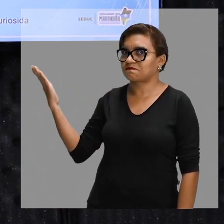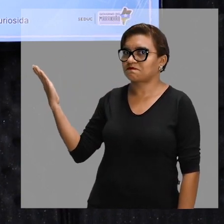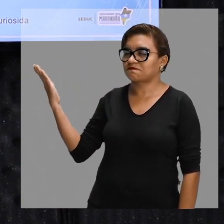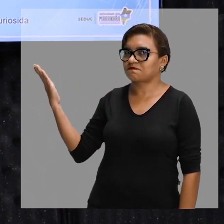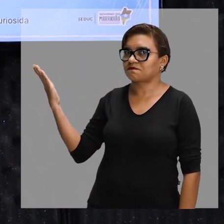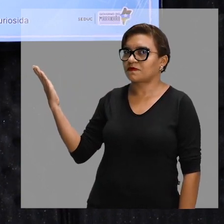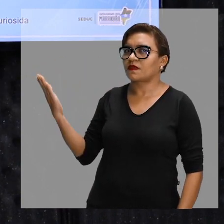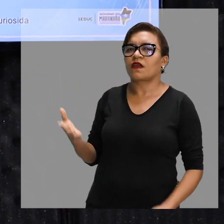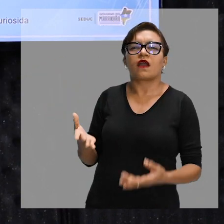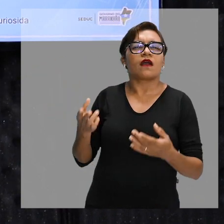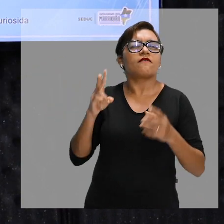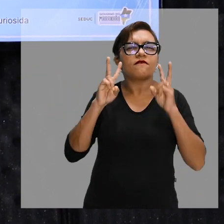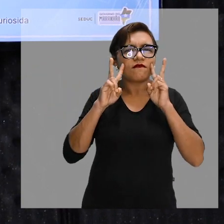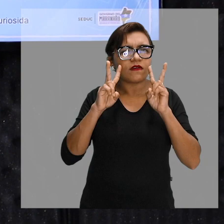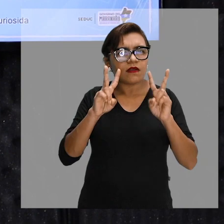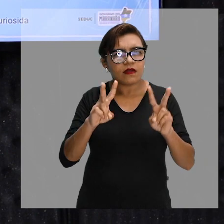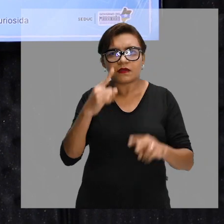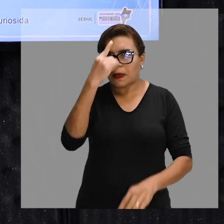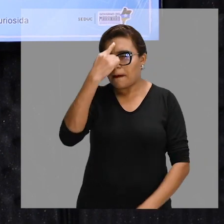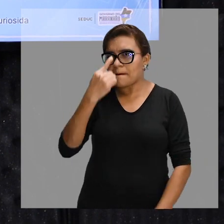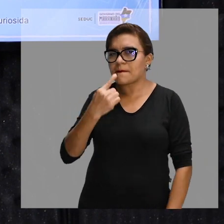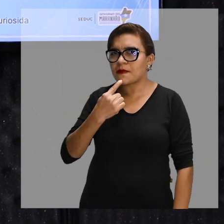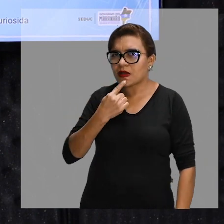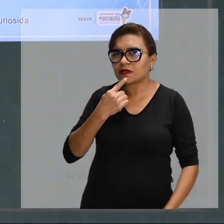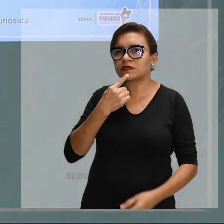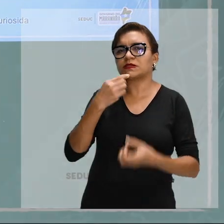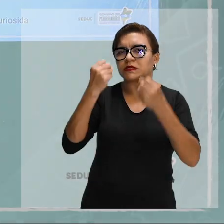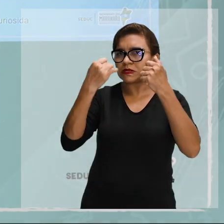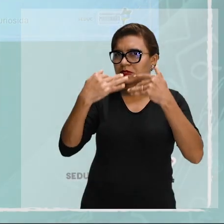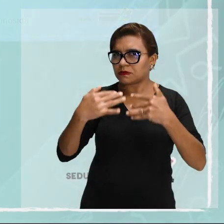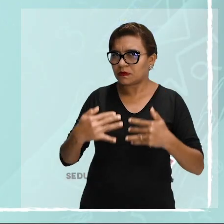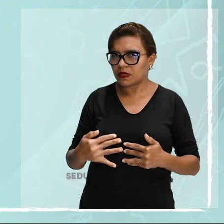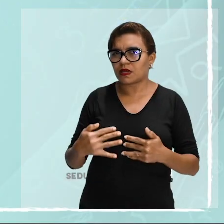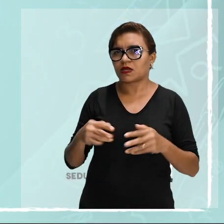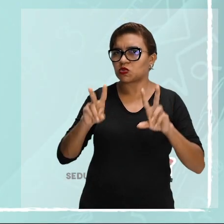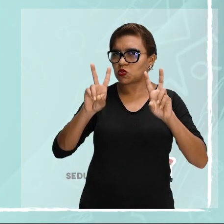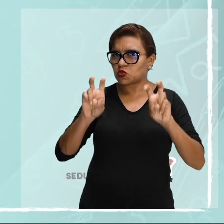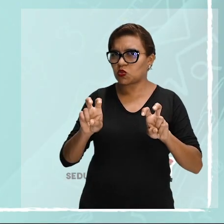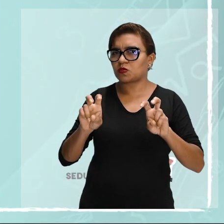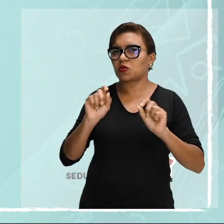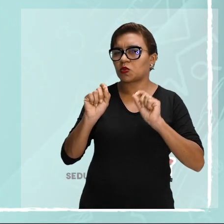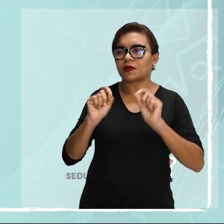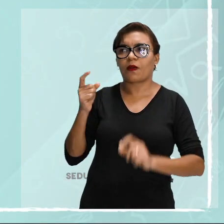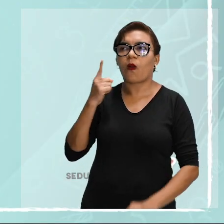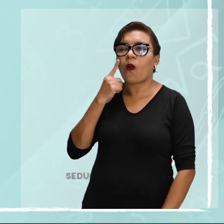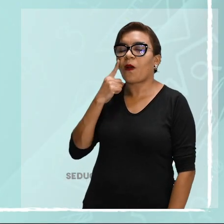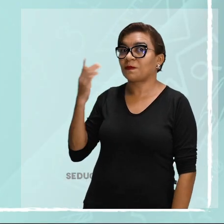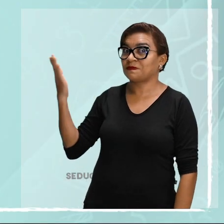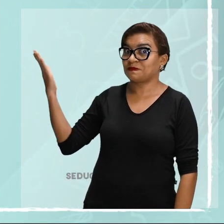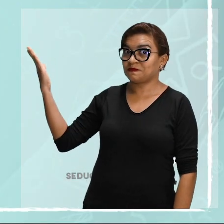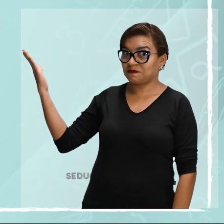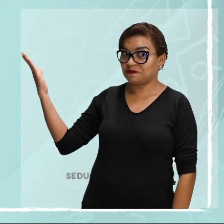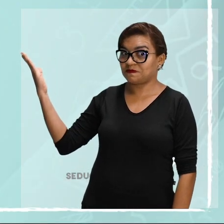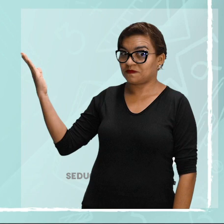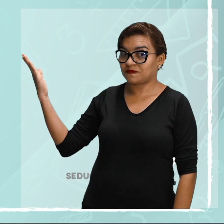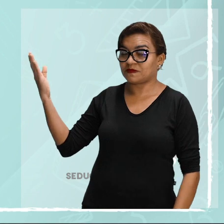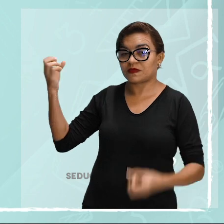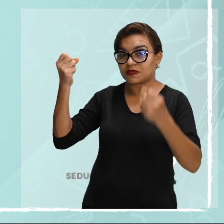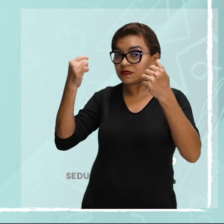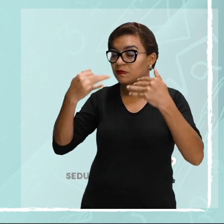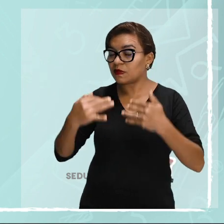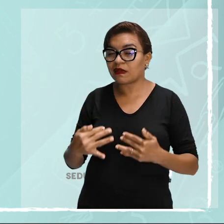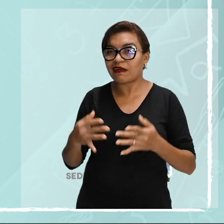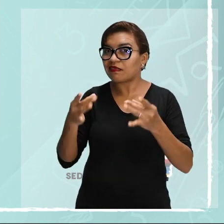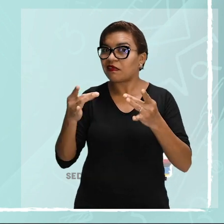Ok? Então, nós temos aqui o eclipse lunar, né? O eclipse lunar, Sol, Terra e Lua, e o eclipse